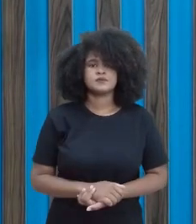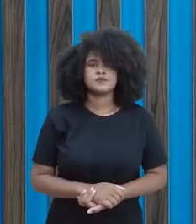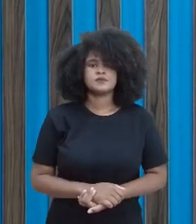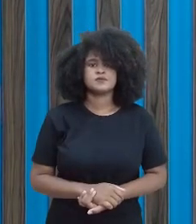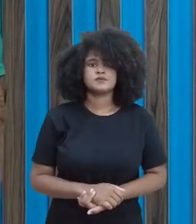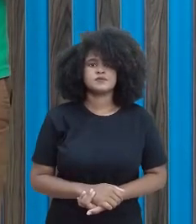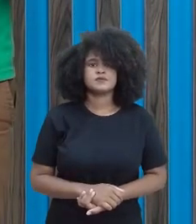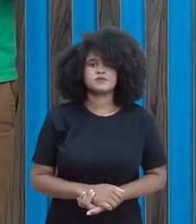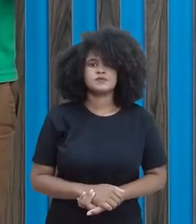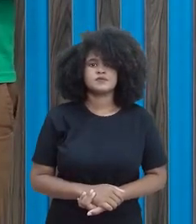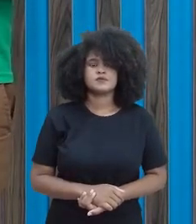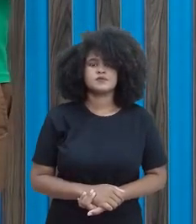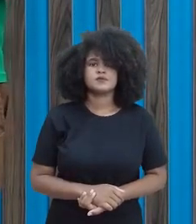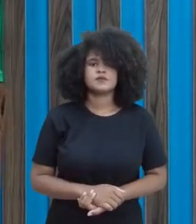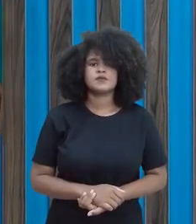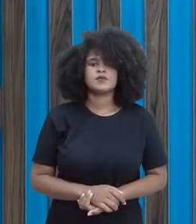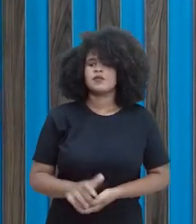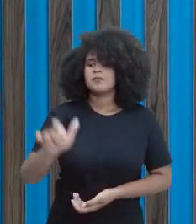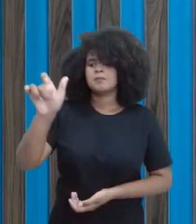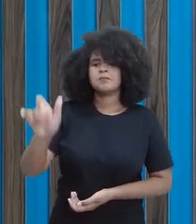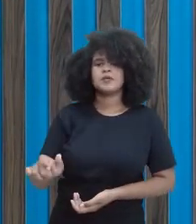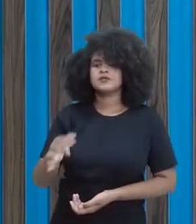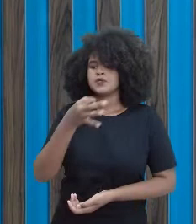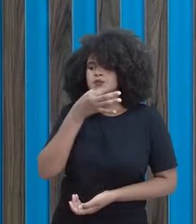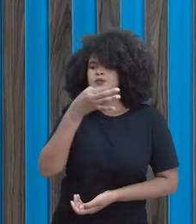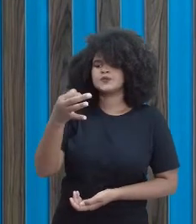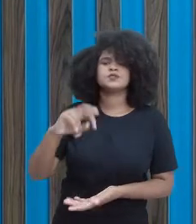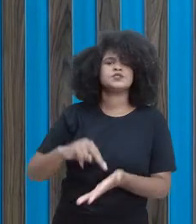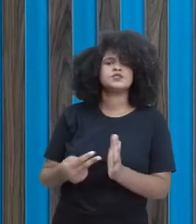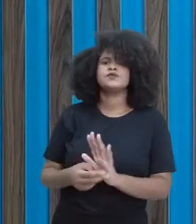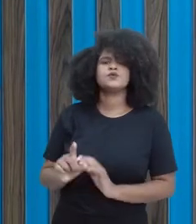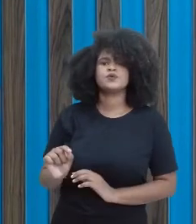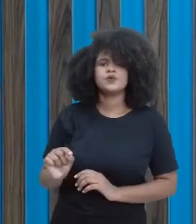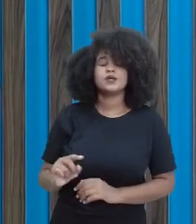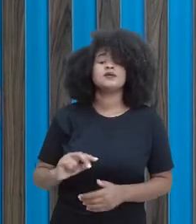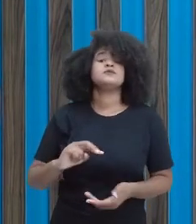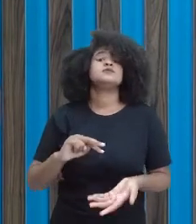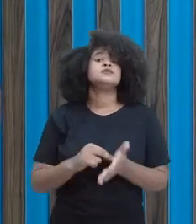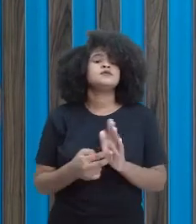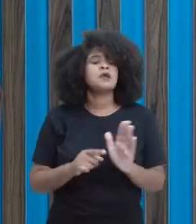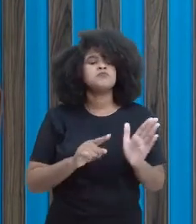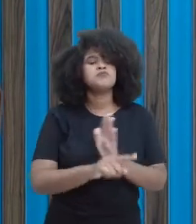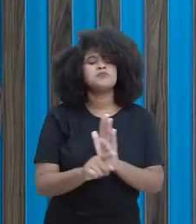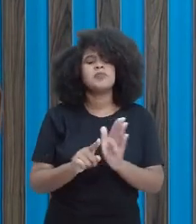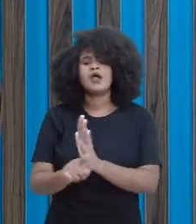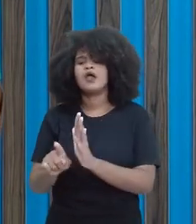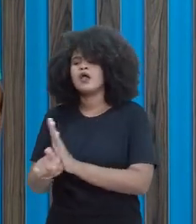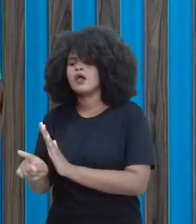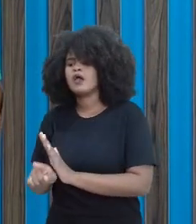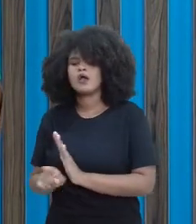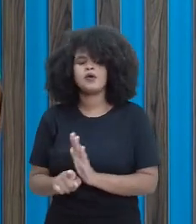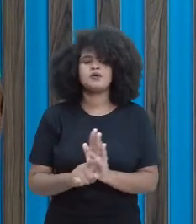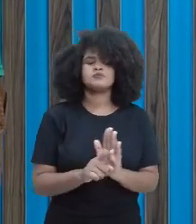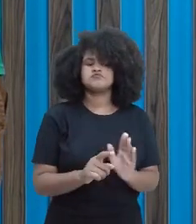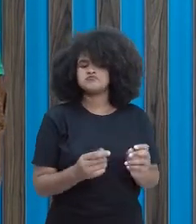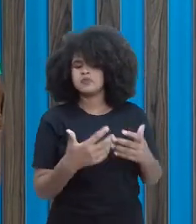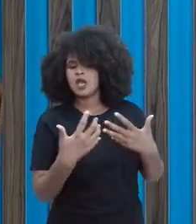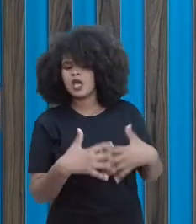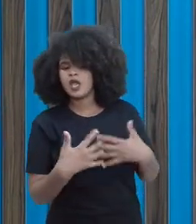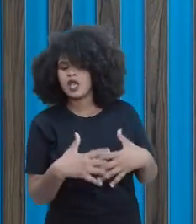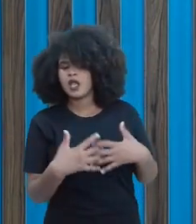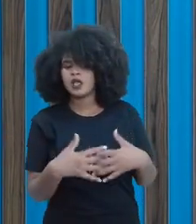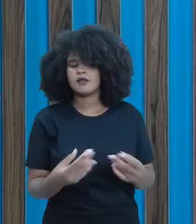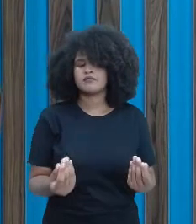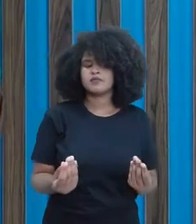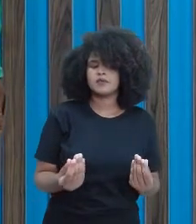dialogue? O que é uma pessoa crítica? O que é ser crítico? É você questionar o que está sendo posto para você. Tanto